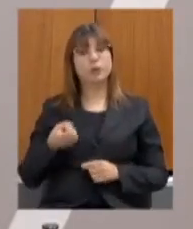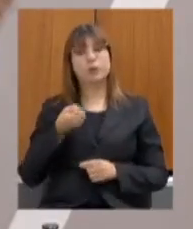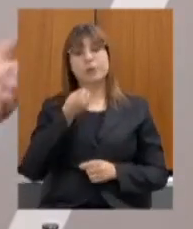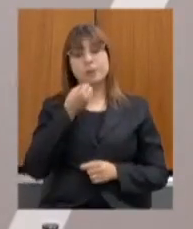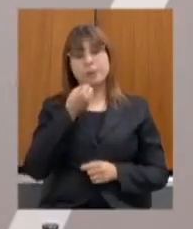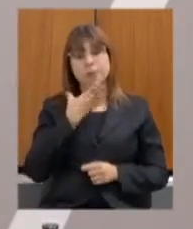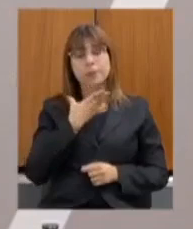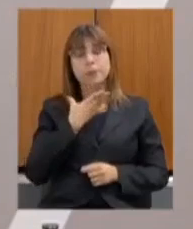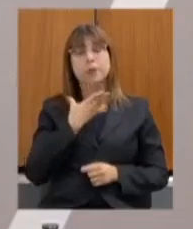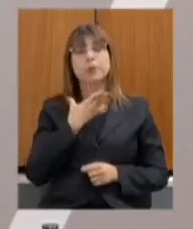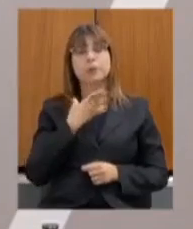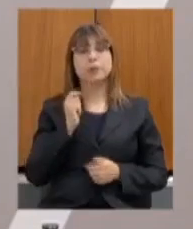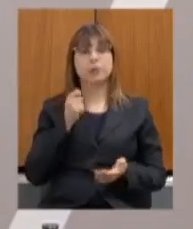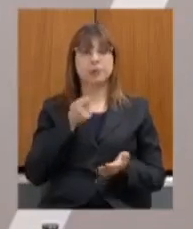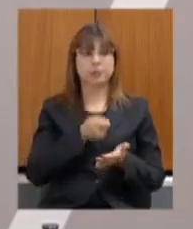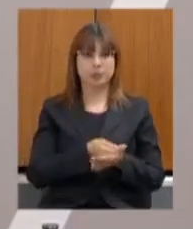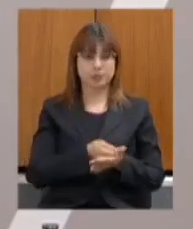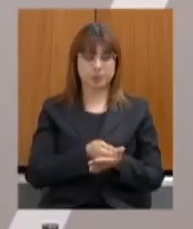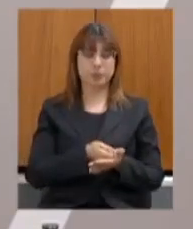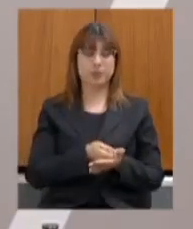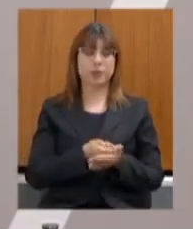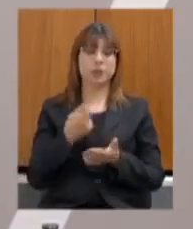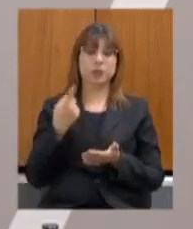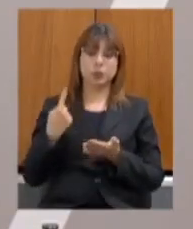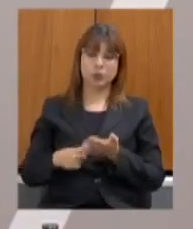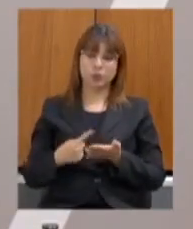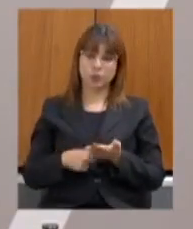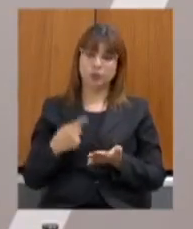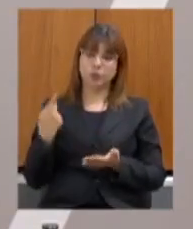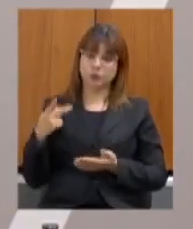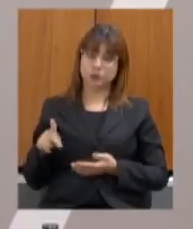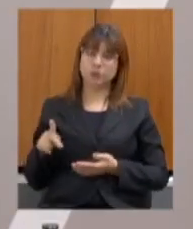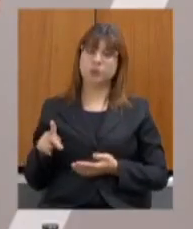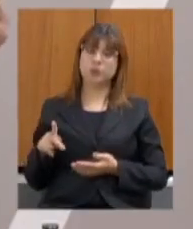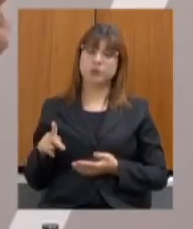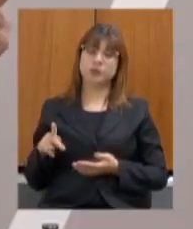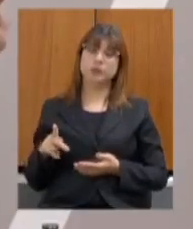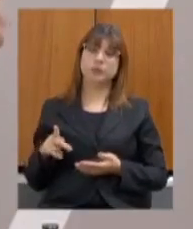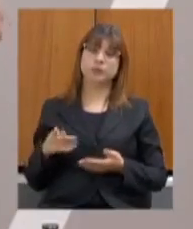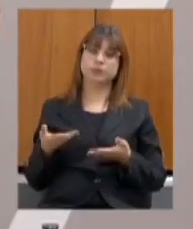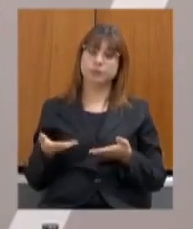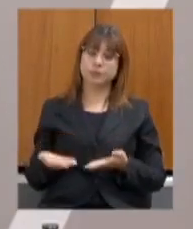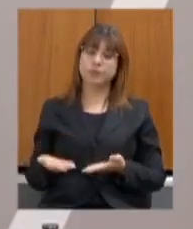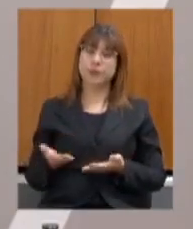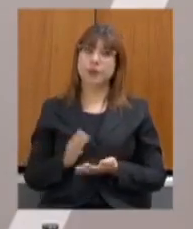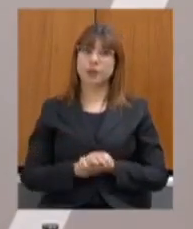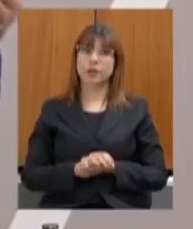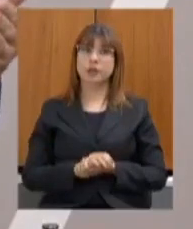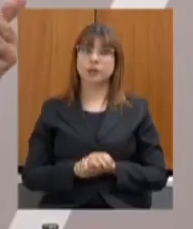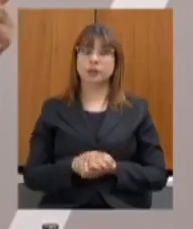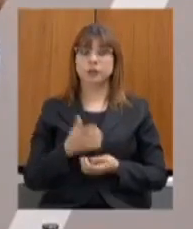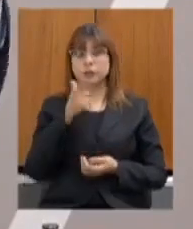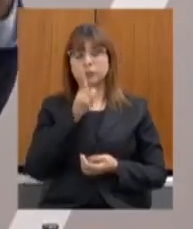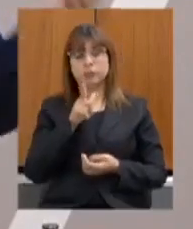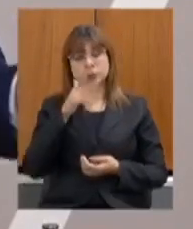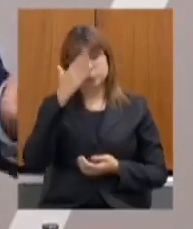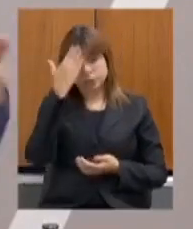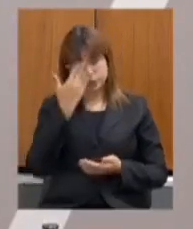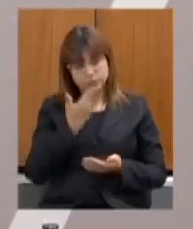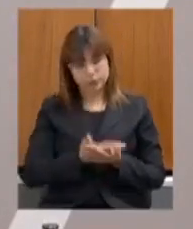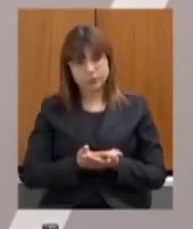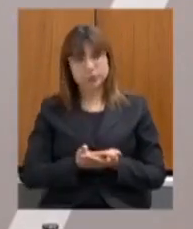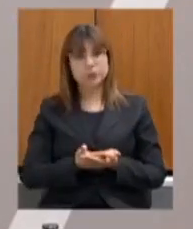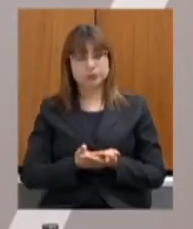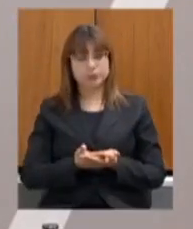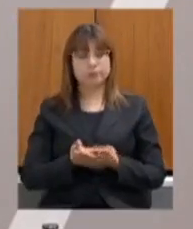pagador dos seus compromissos e isso gera uma confiança, gera um crédito